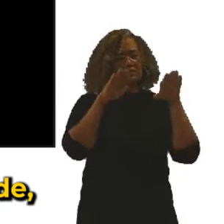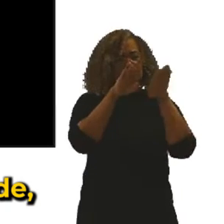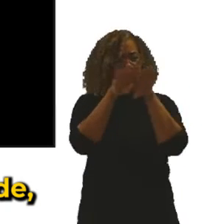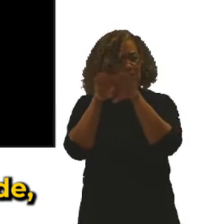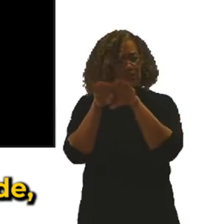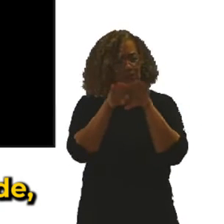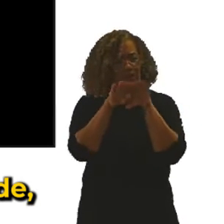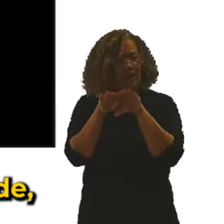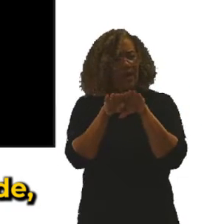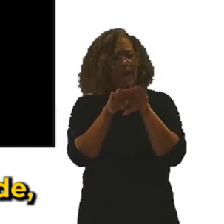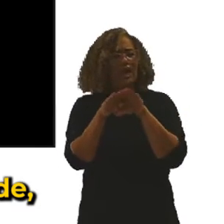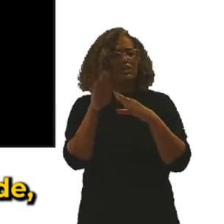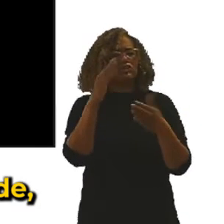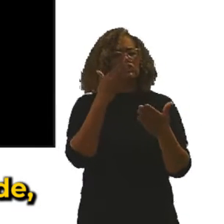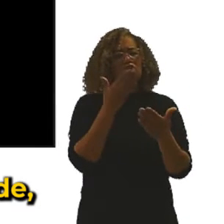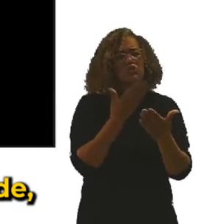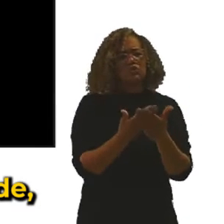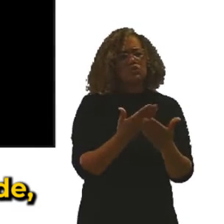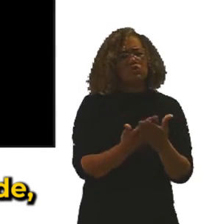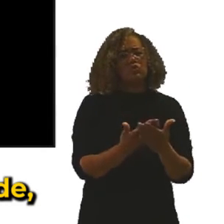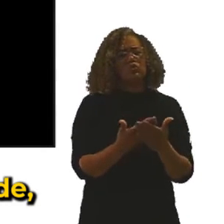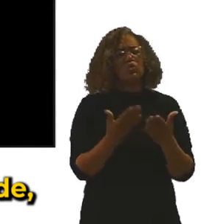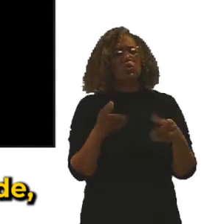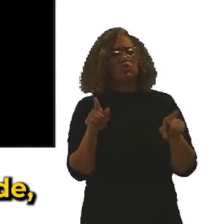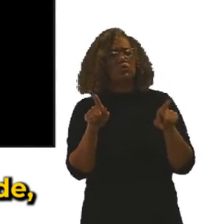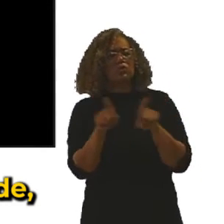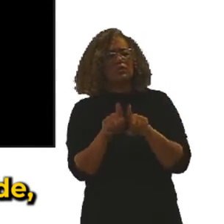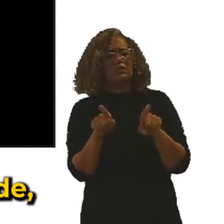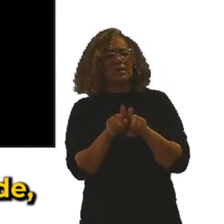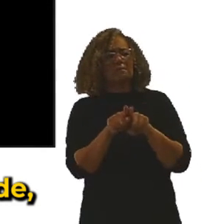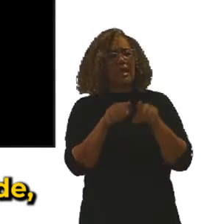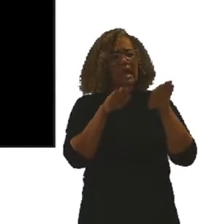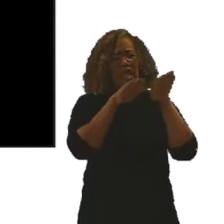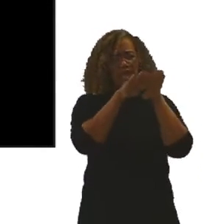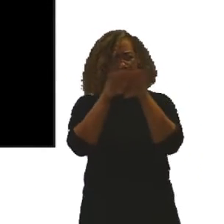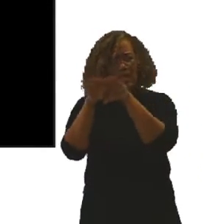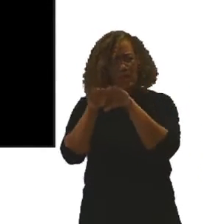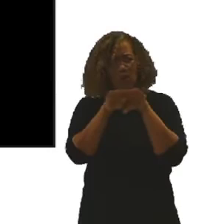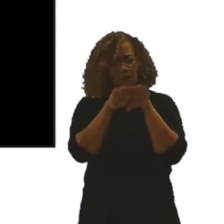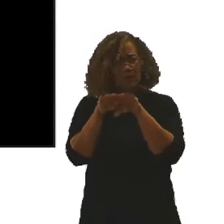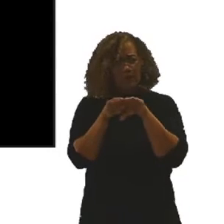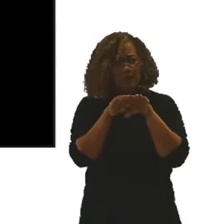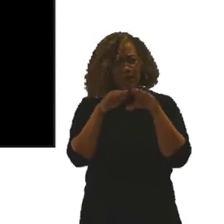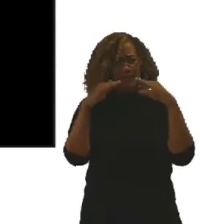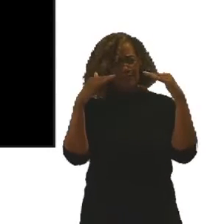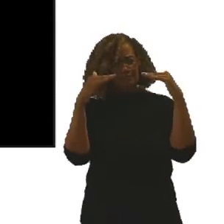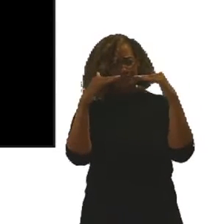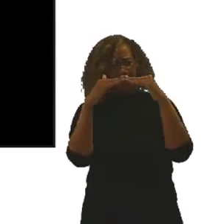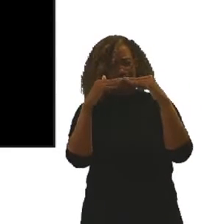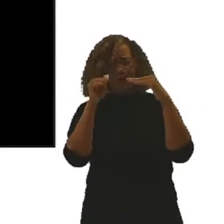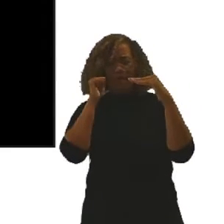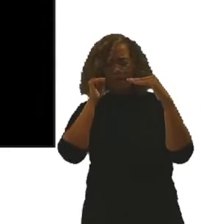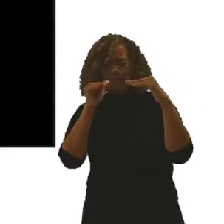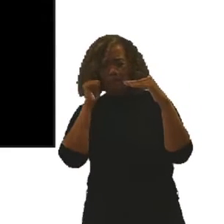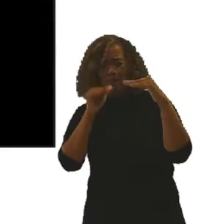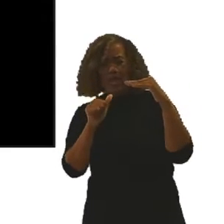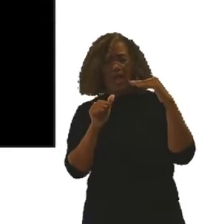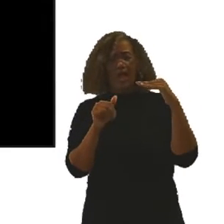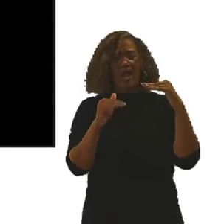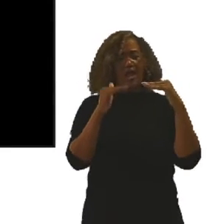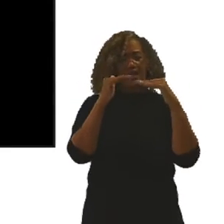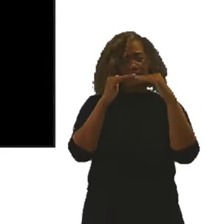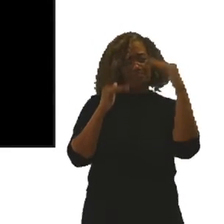os estudos sobre a questão da igualdade, tendo em vista as diferenças,